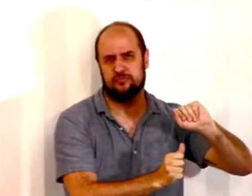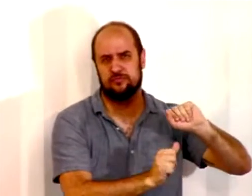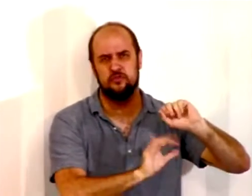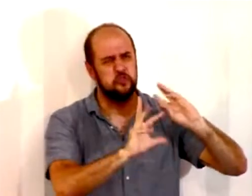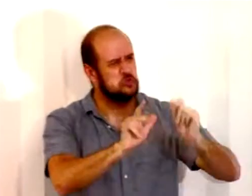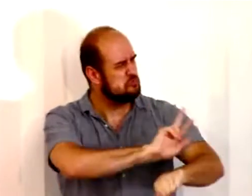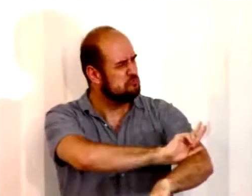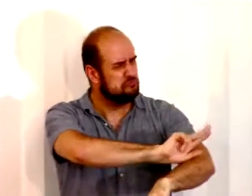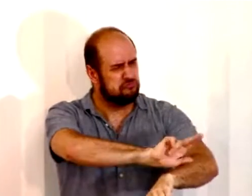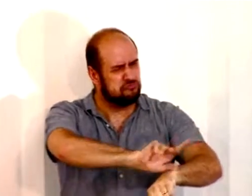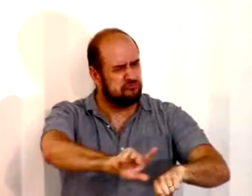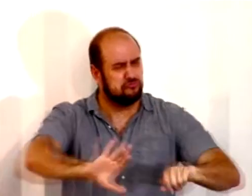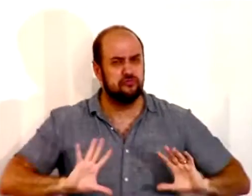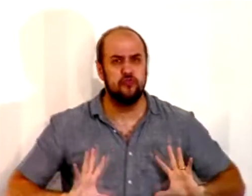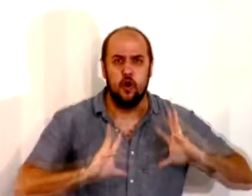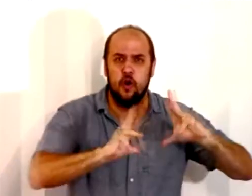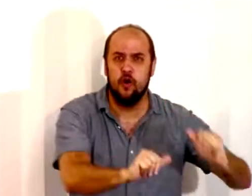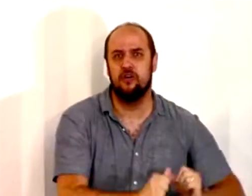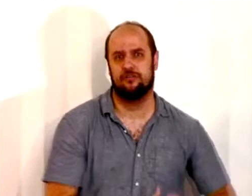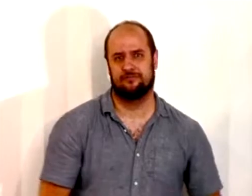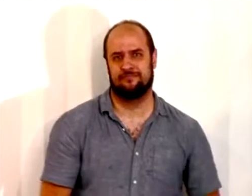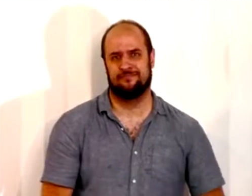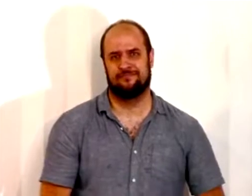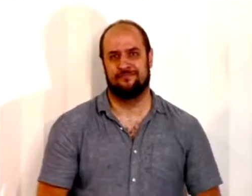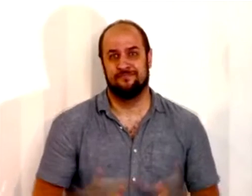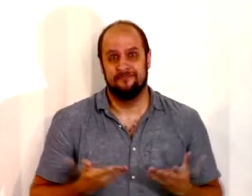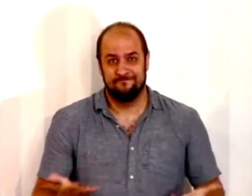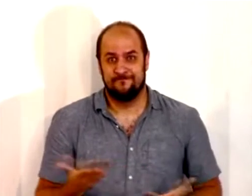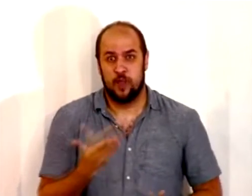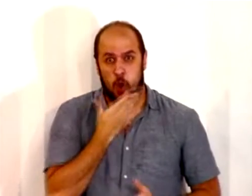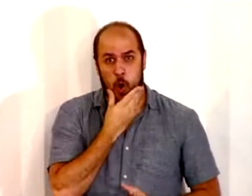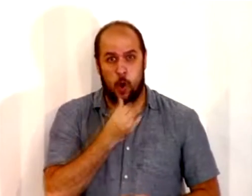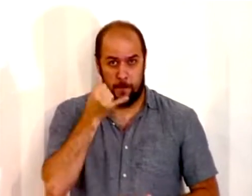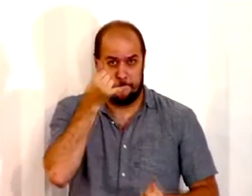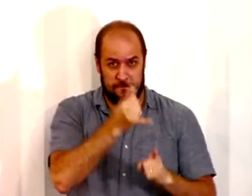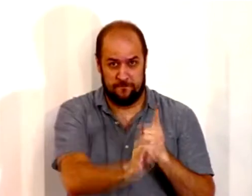etnias. Então essa palavra que o profeta está falando há